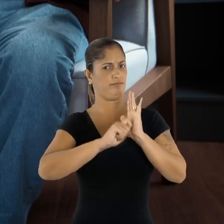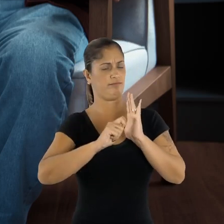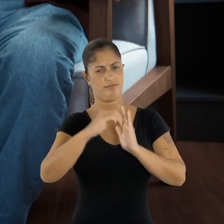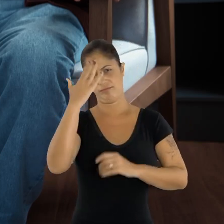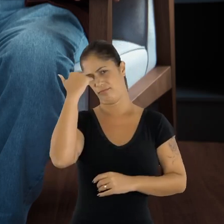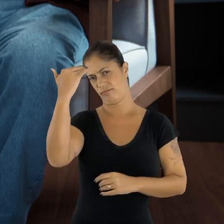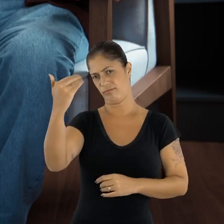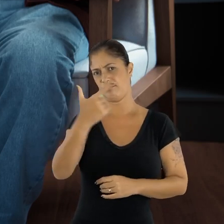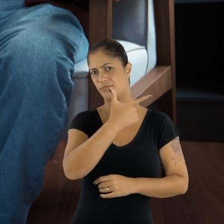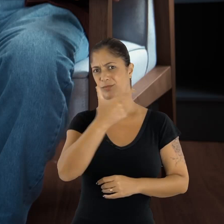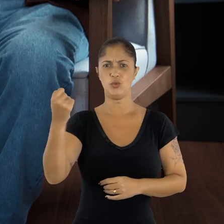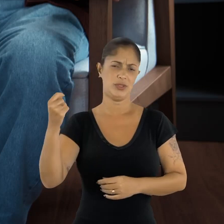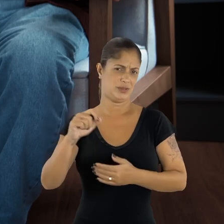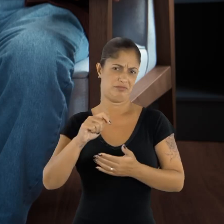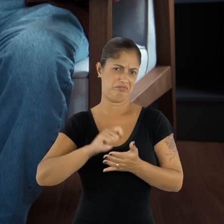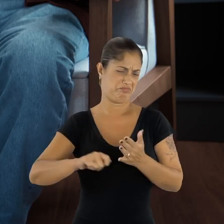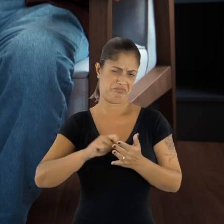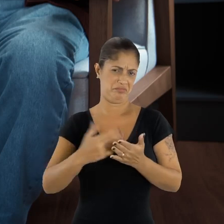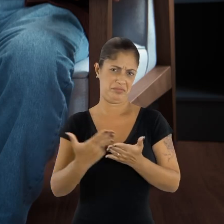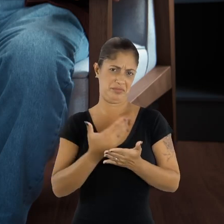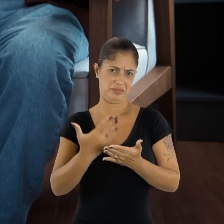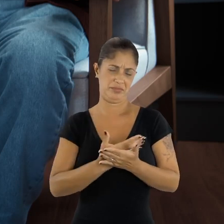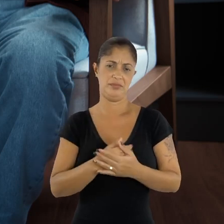que escreveu 200 mil livros.